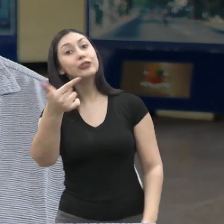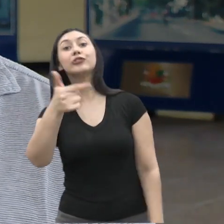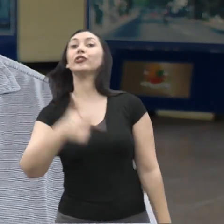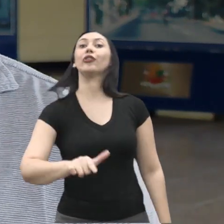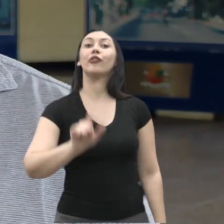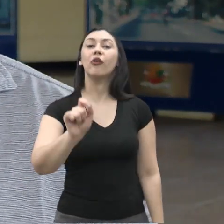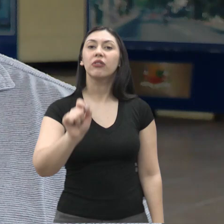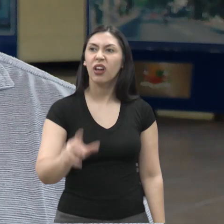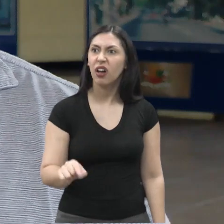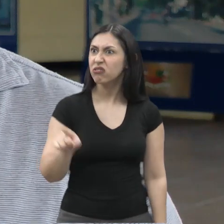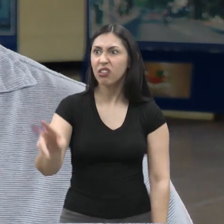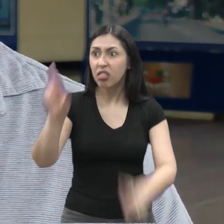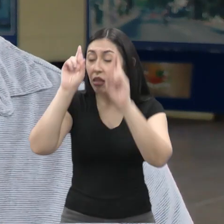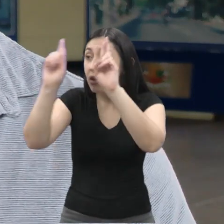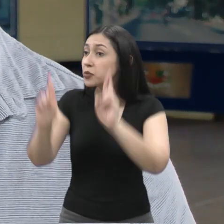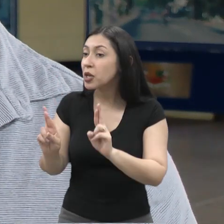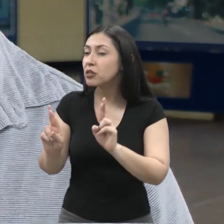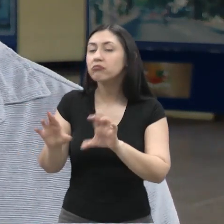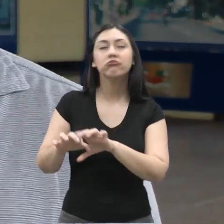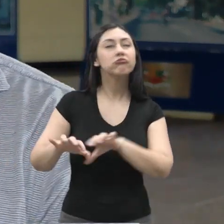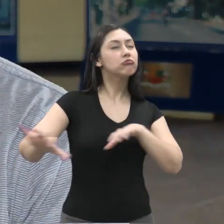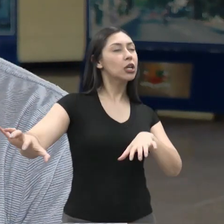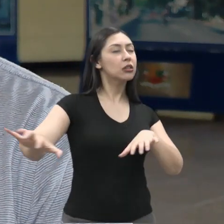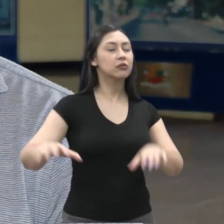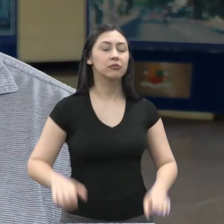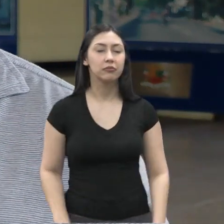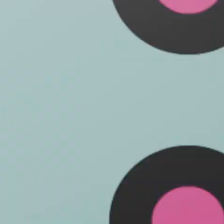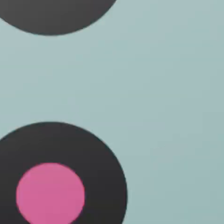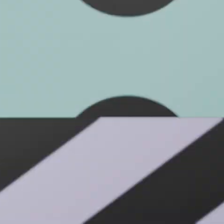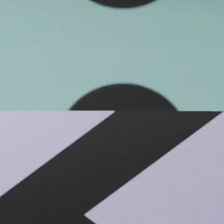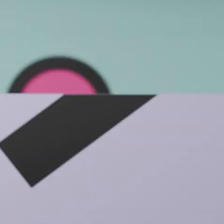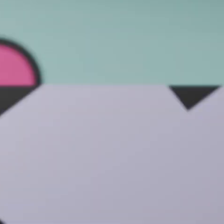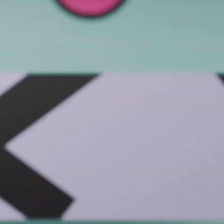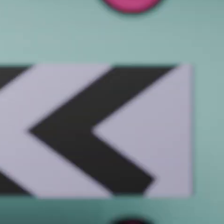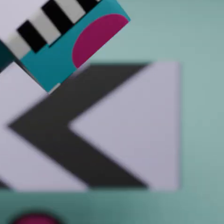ideia do Alberto Salles de, já que vocês não nos respeitam, a gente separa.